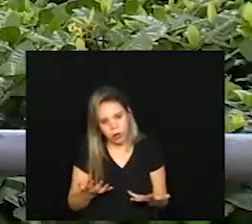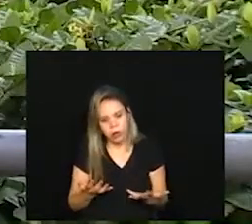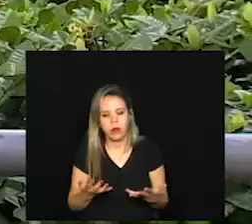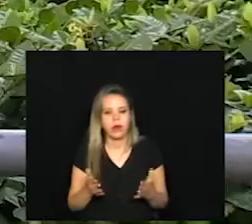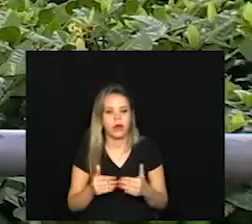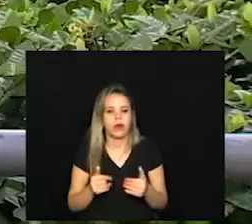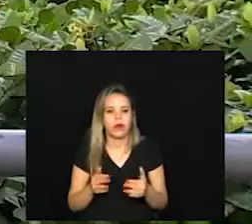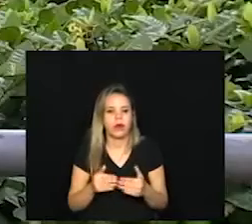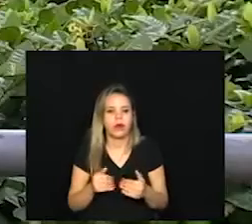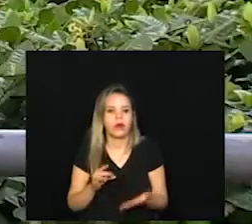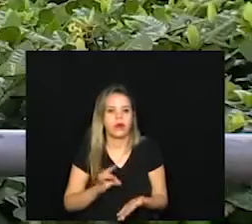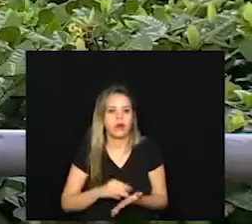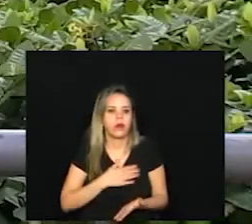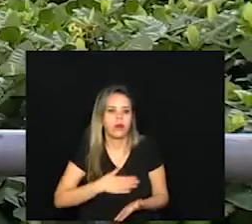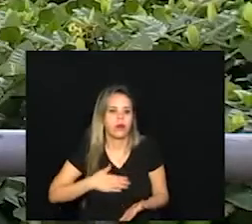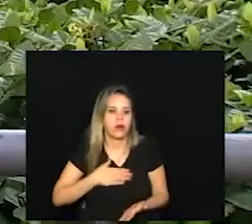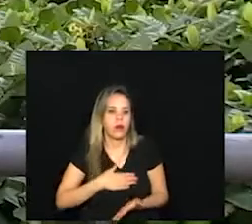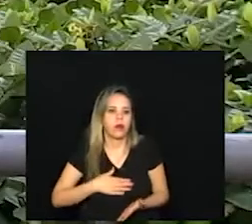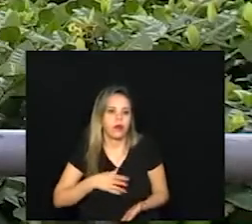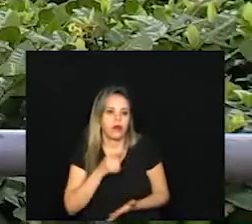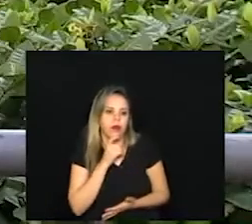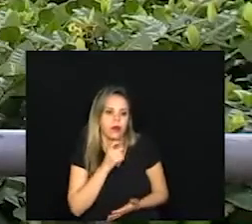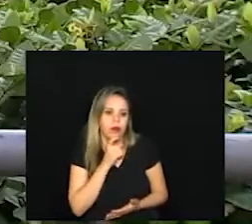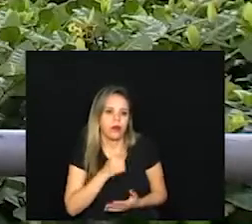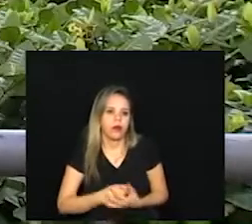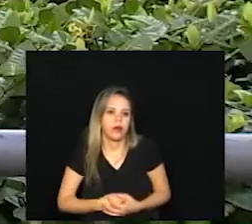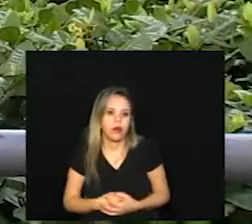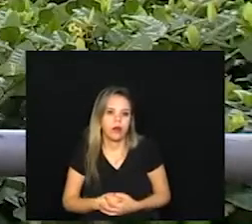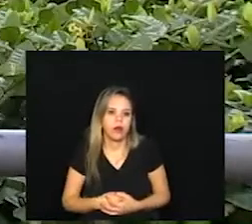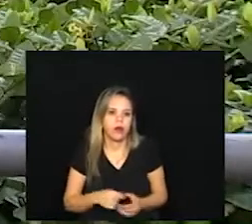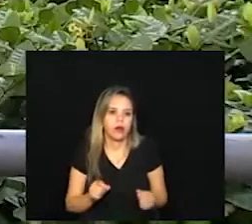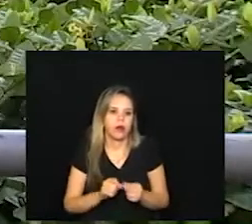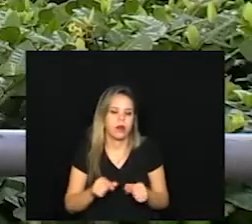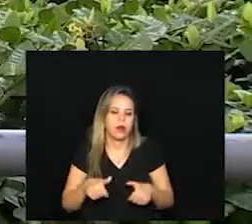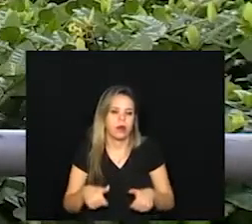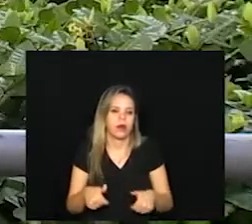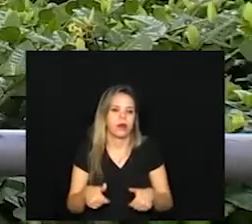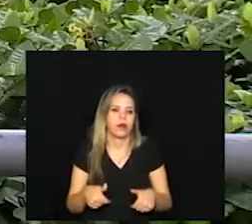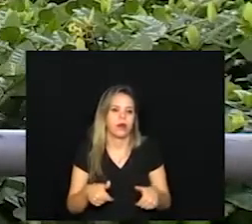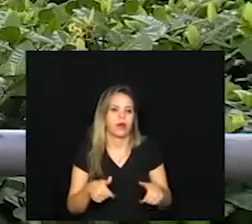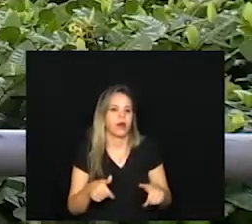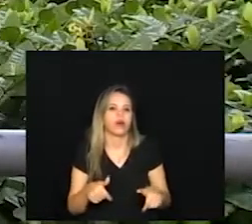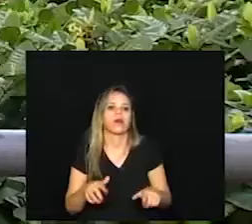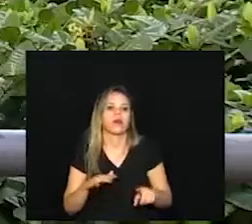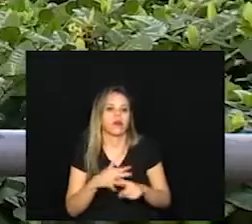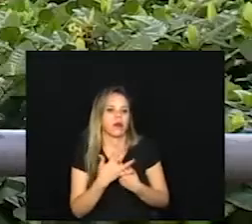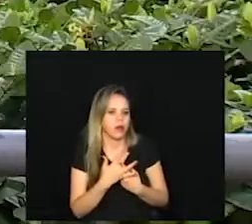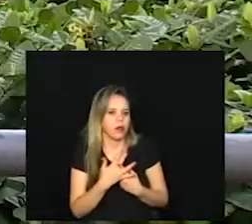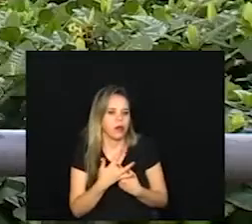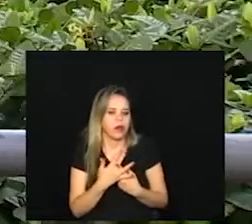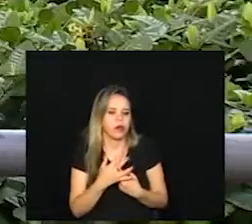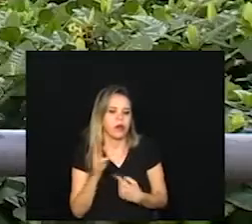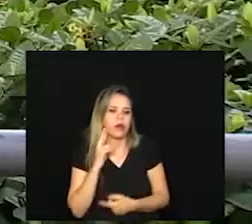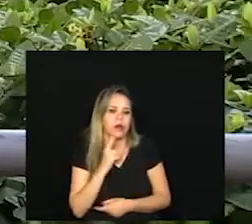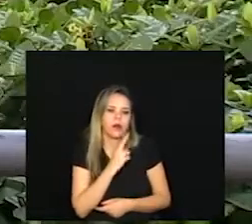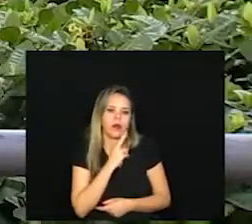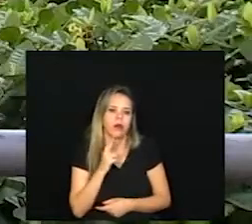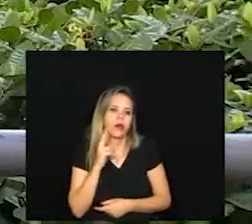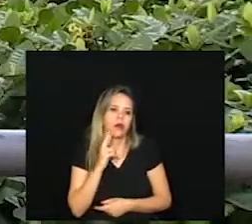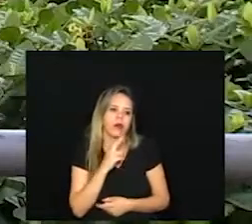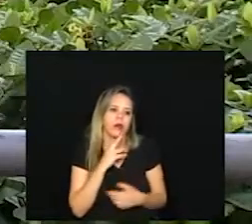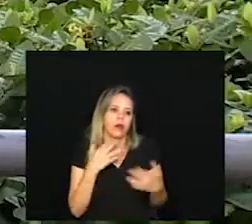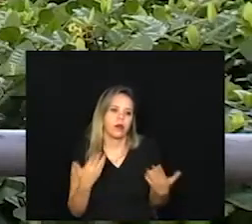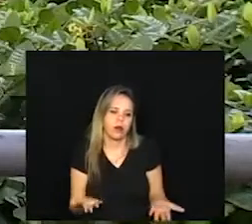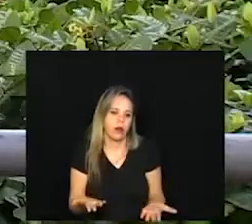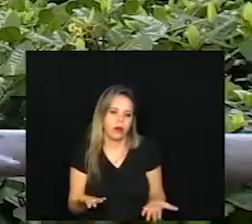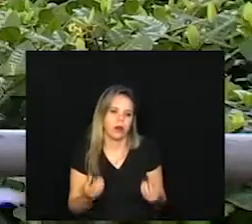esse conforto, esse abrigo do frio. Nós também faremos ações na Casa da Cidadania e no Refeitório da Cidadania.